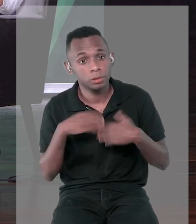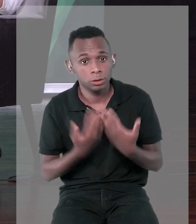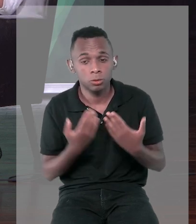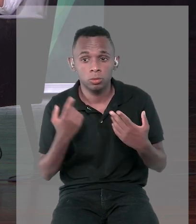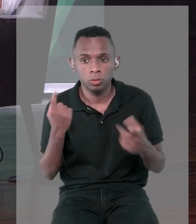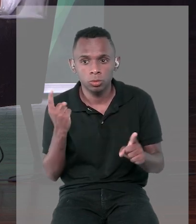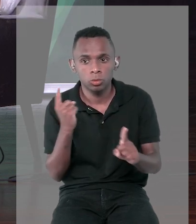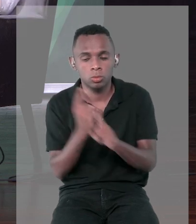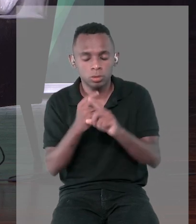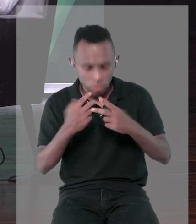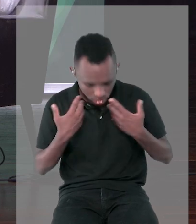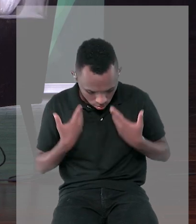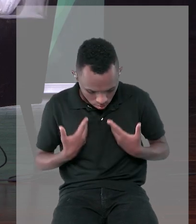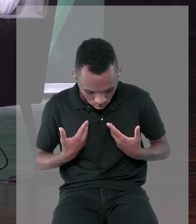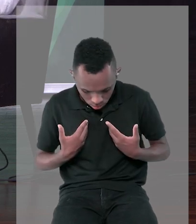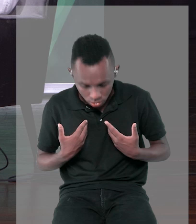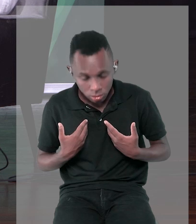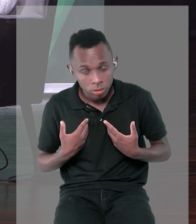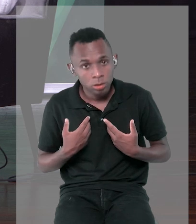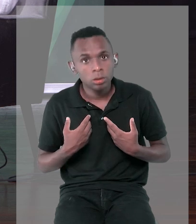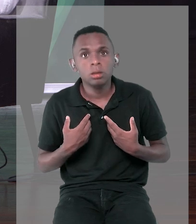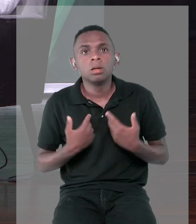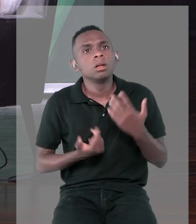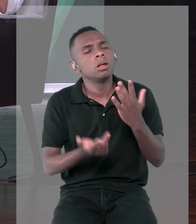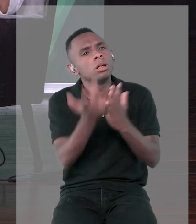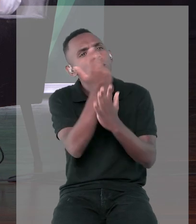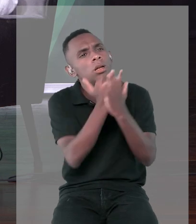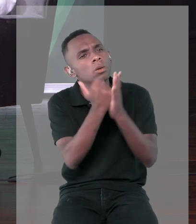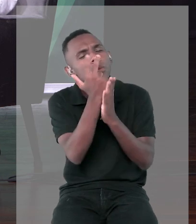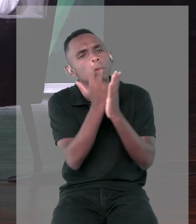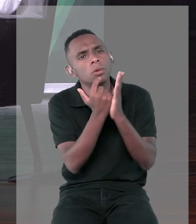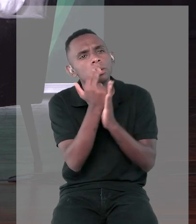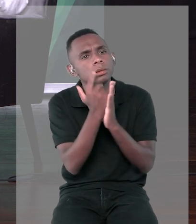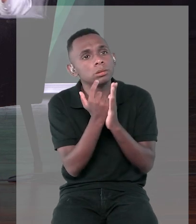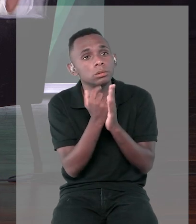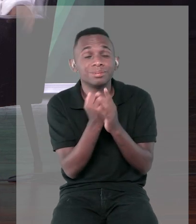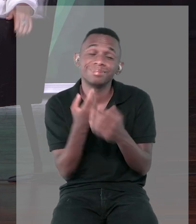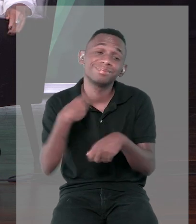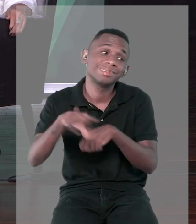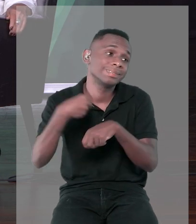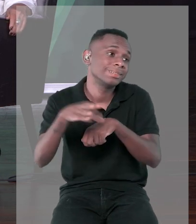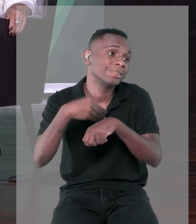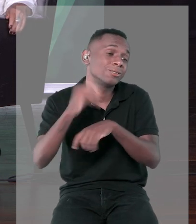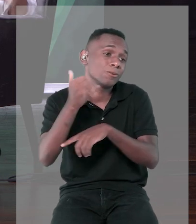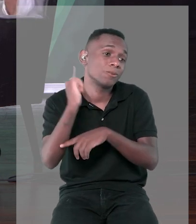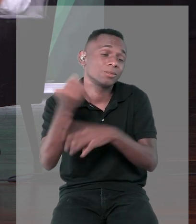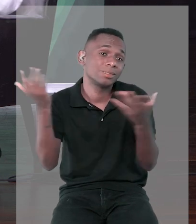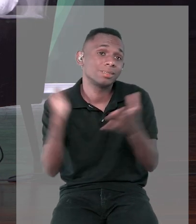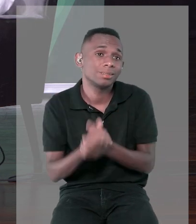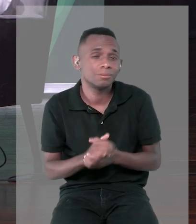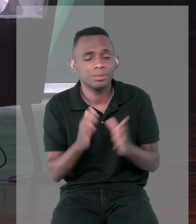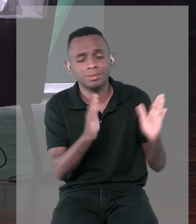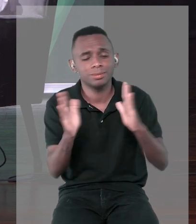quando ela encontra o oco de si mesma lá no quadro, ele fez uma coisa maravilhosa. Eu estou dando spoiler. Mas